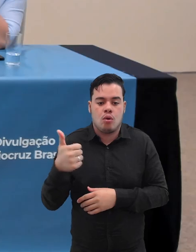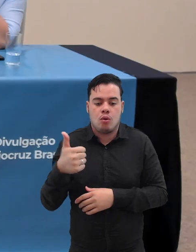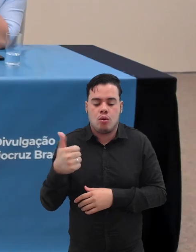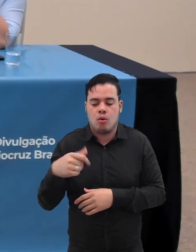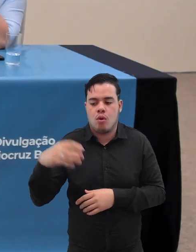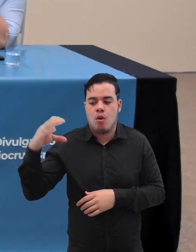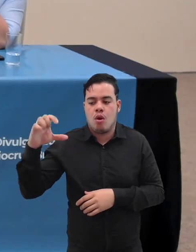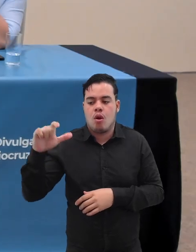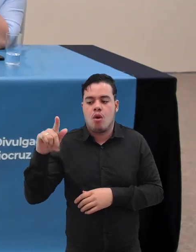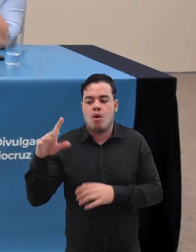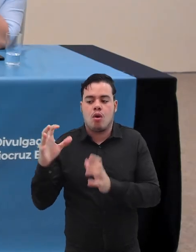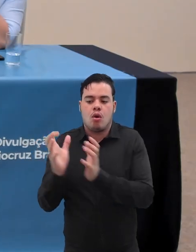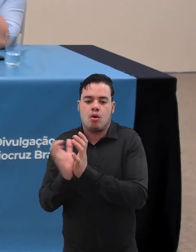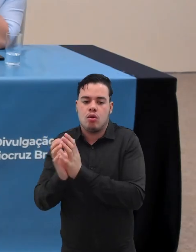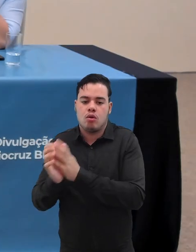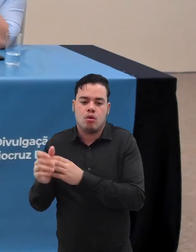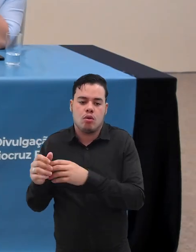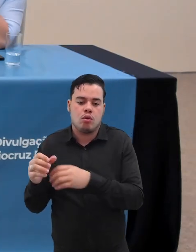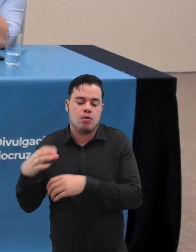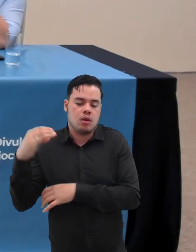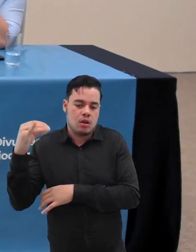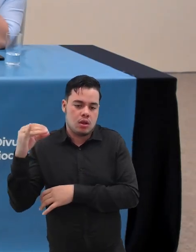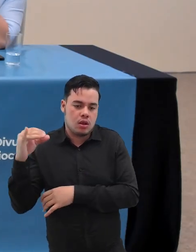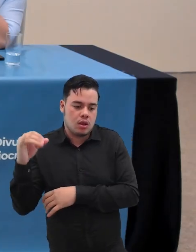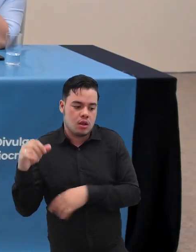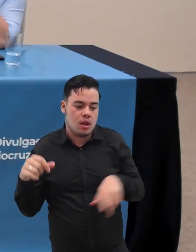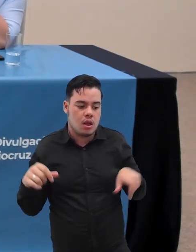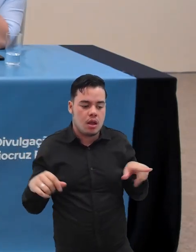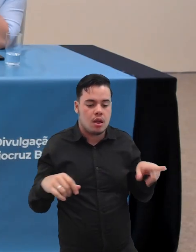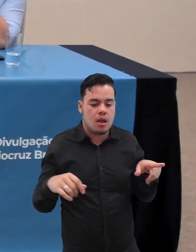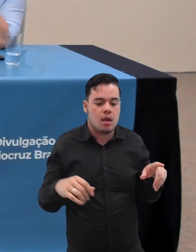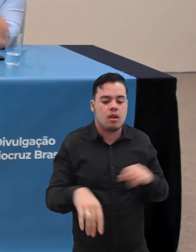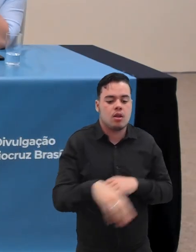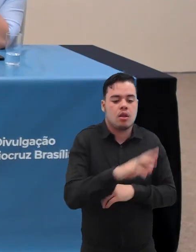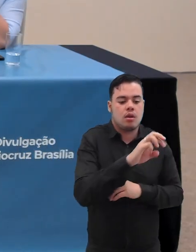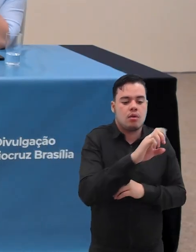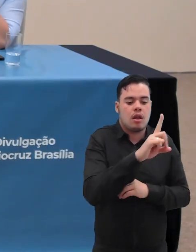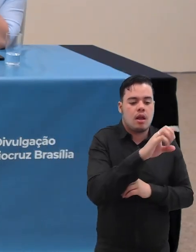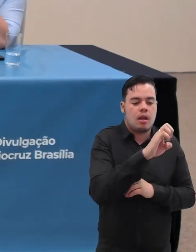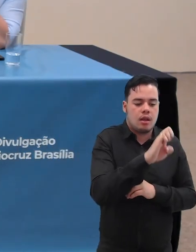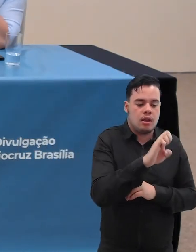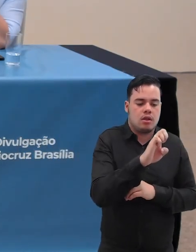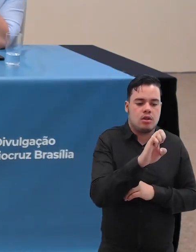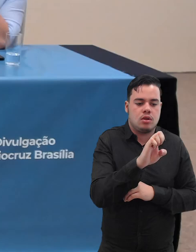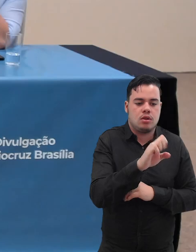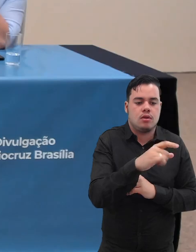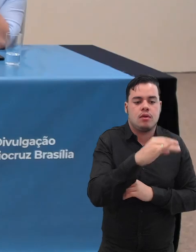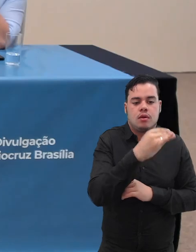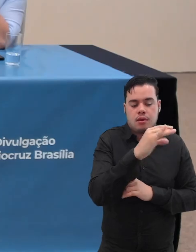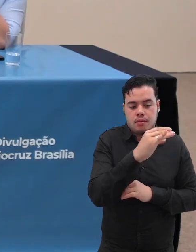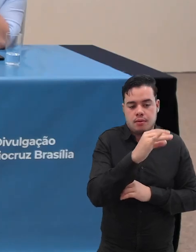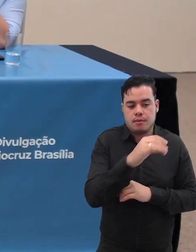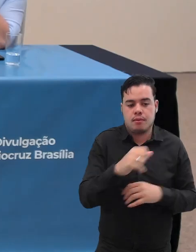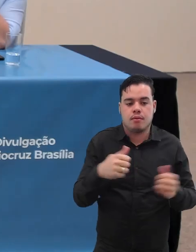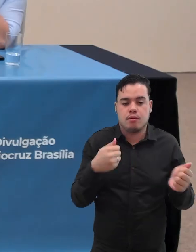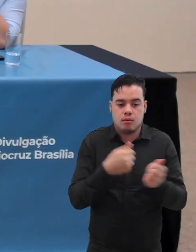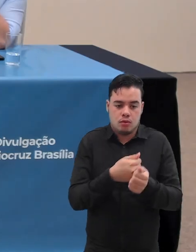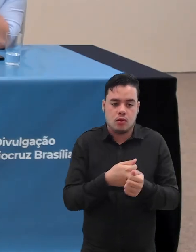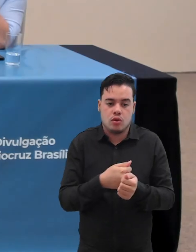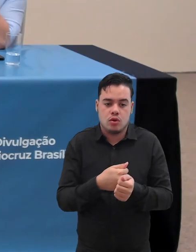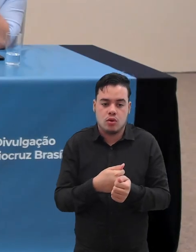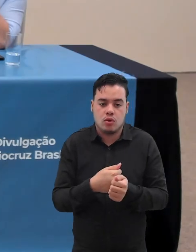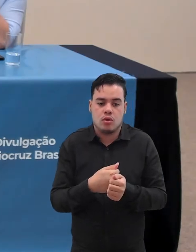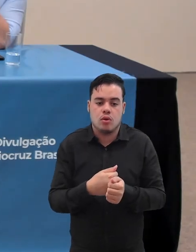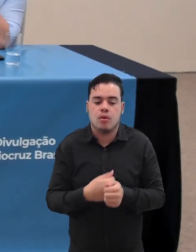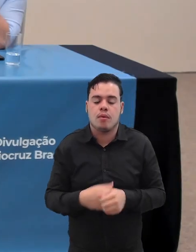Ciência e a rede, justamente para criar essa conexão com as unidades de pesquisa, ou com